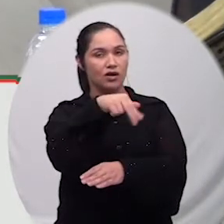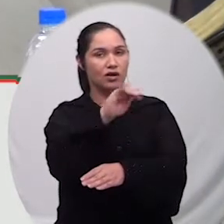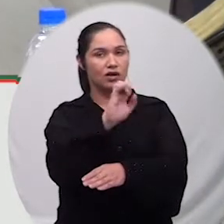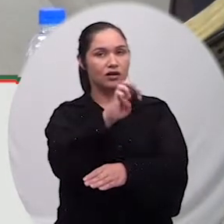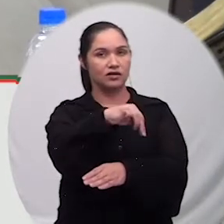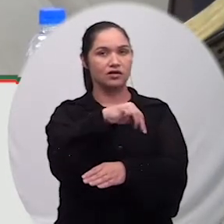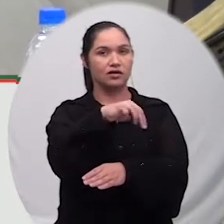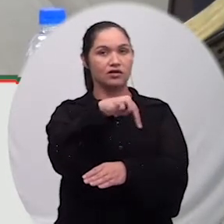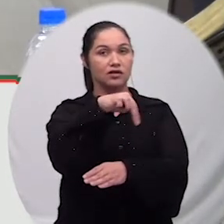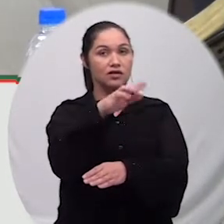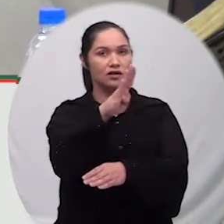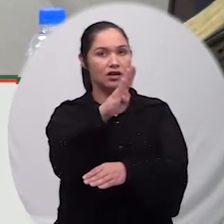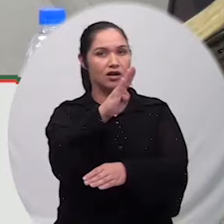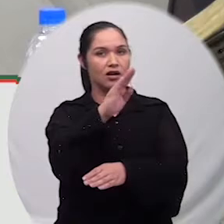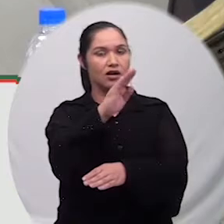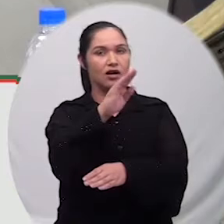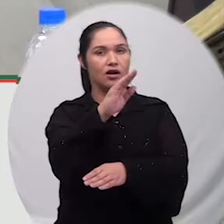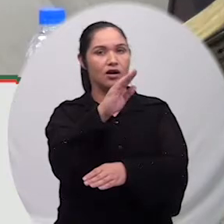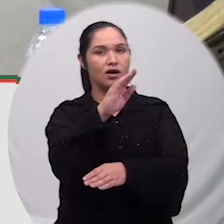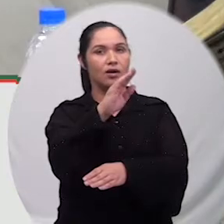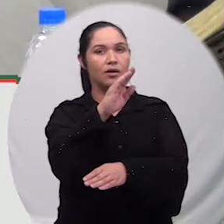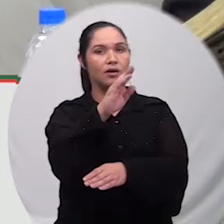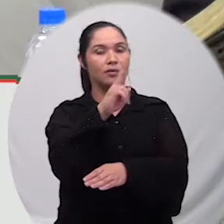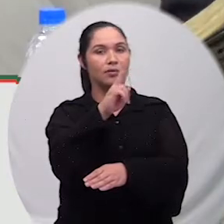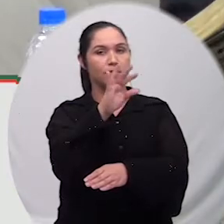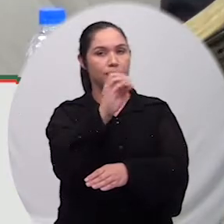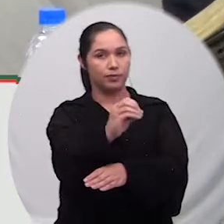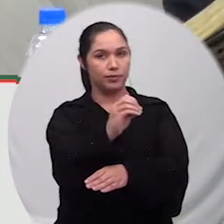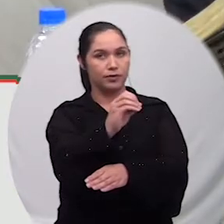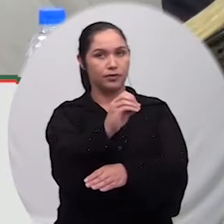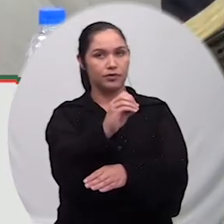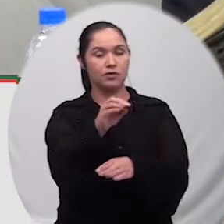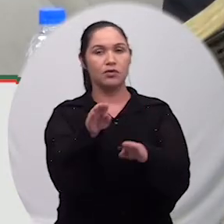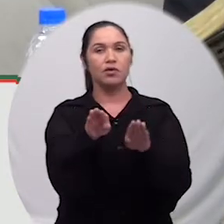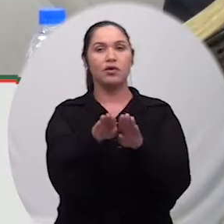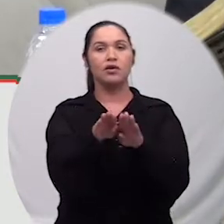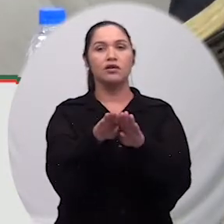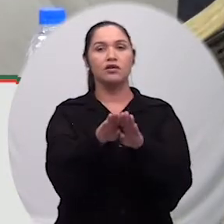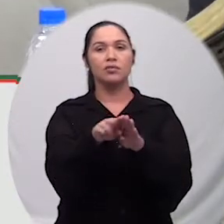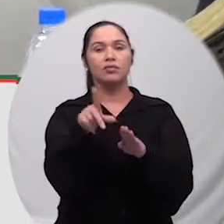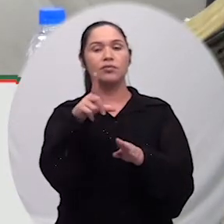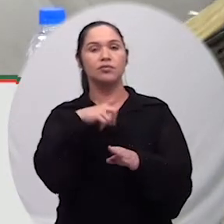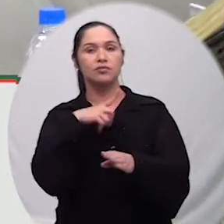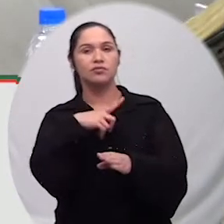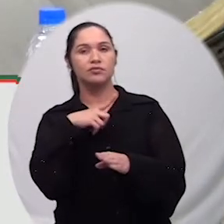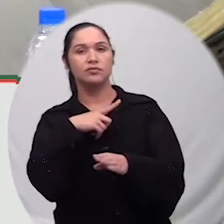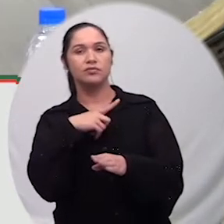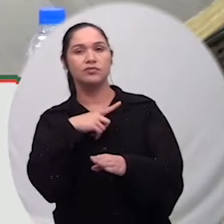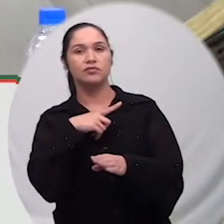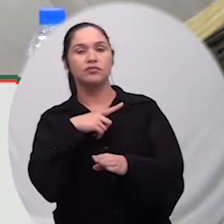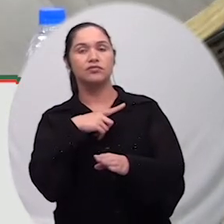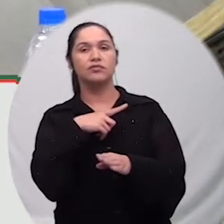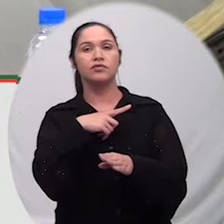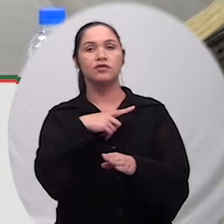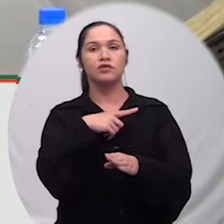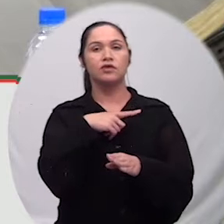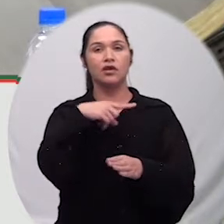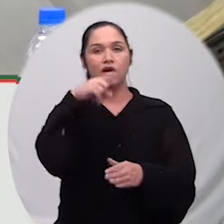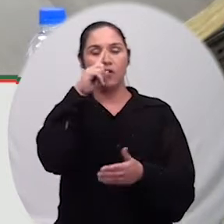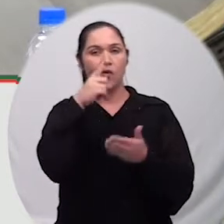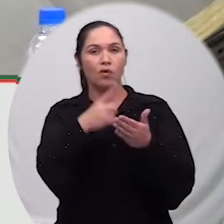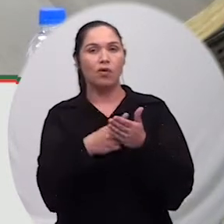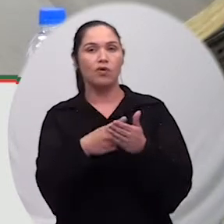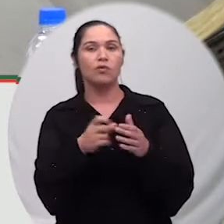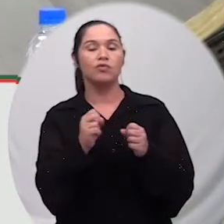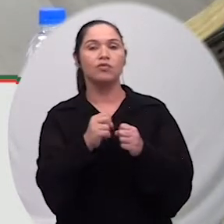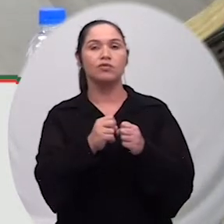centro da cidade, receberam autorização expressa do Conselho Nacional de Trânsito, COTRAN, para ser utilizada, já que não existe tal marcação